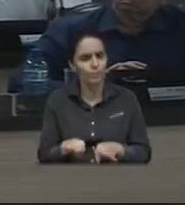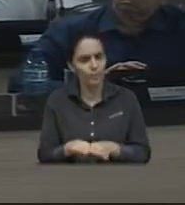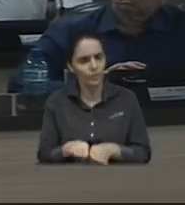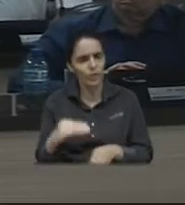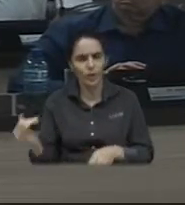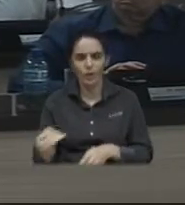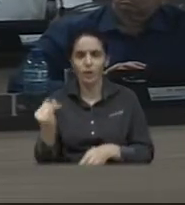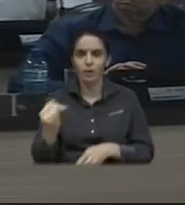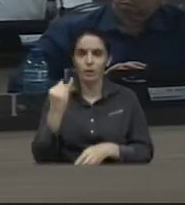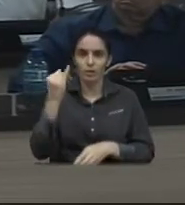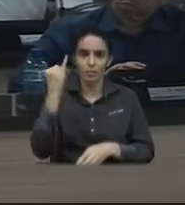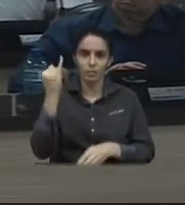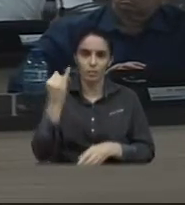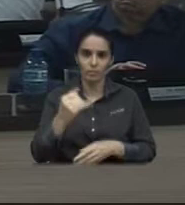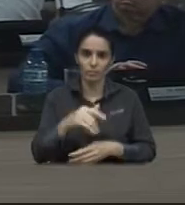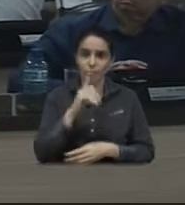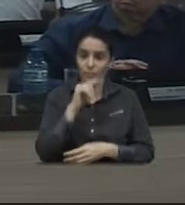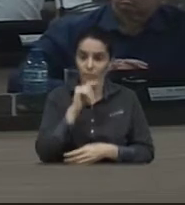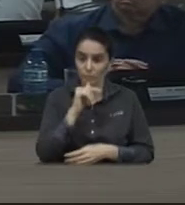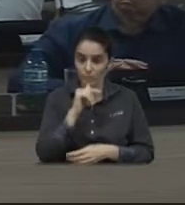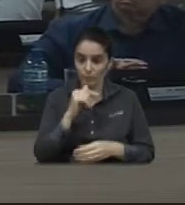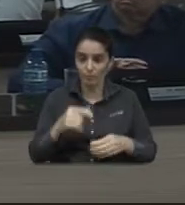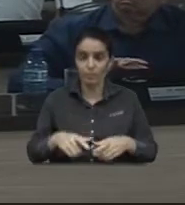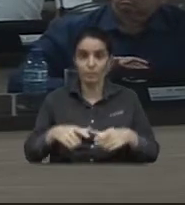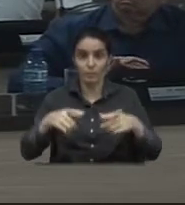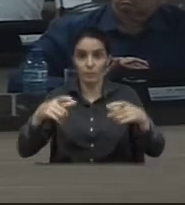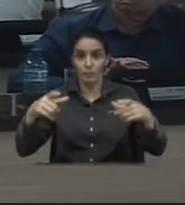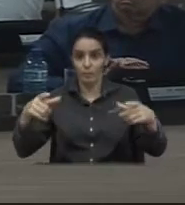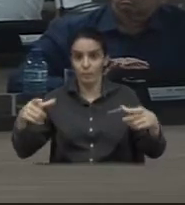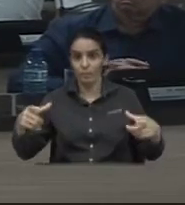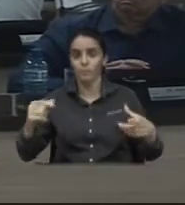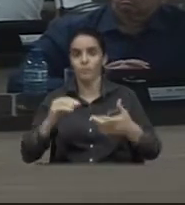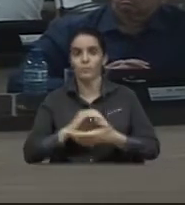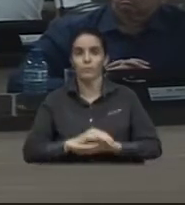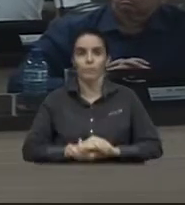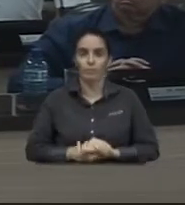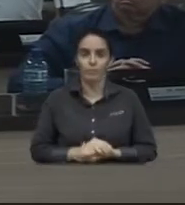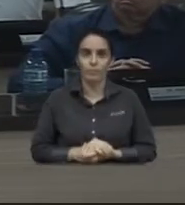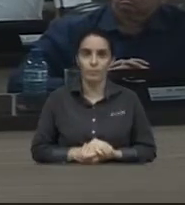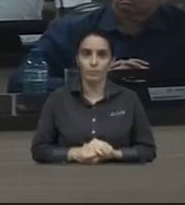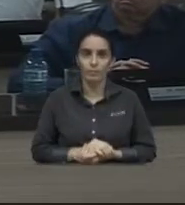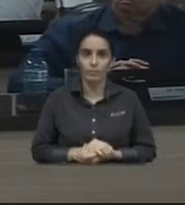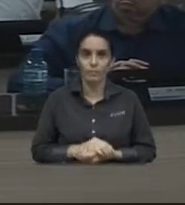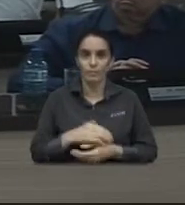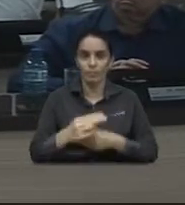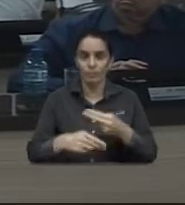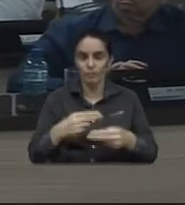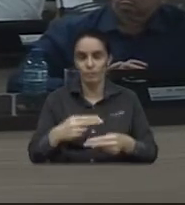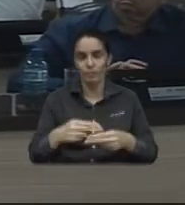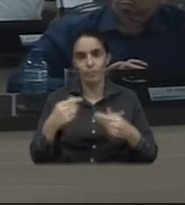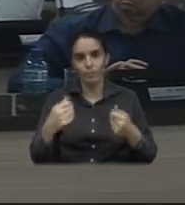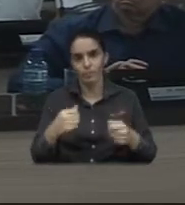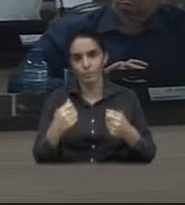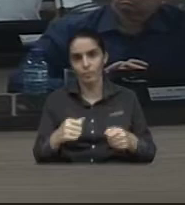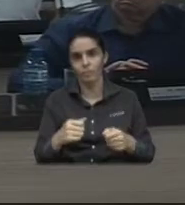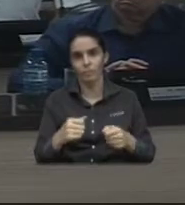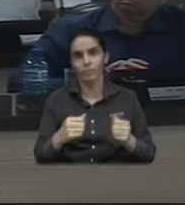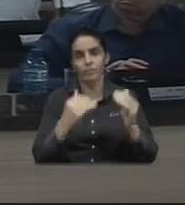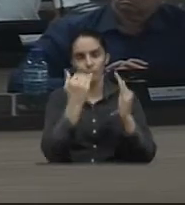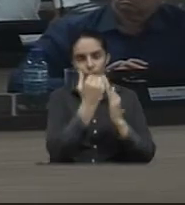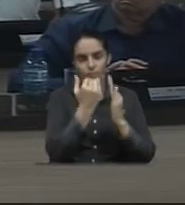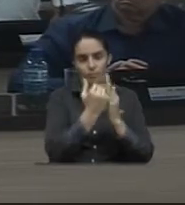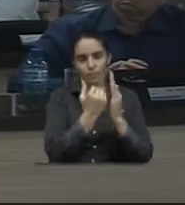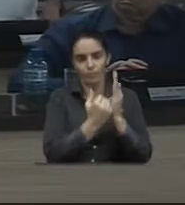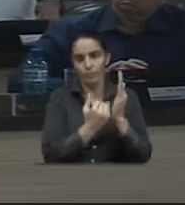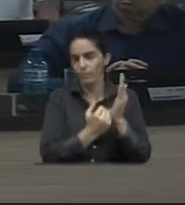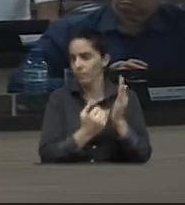importância, que é sobre o aumento das águas, da água que está tendo aqui na cidade. Então, por esse motivo, eu peço para que continue a ordem. Então,